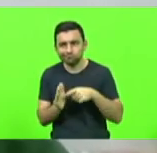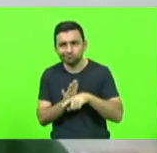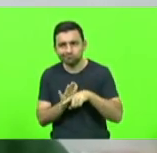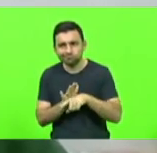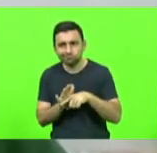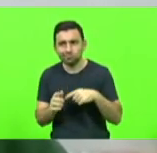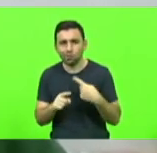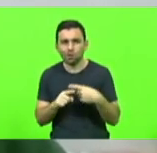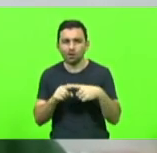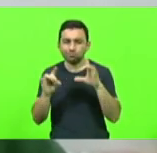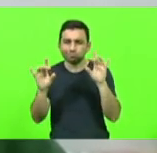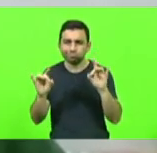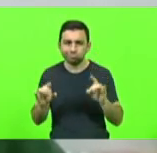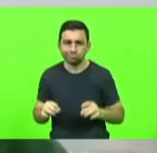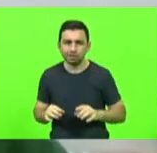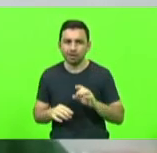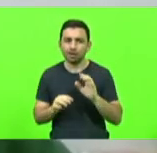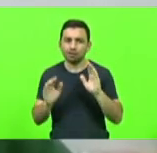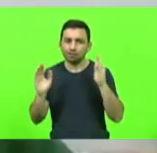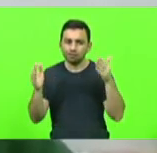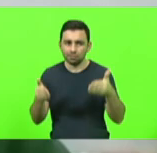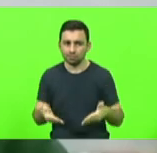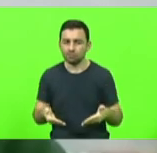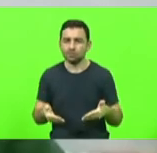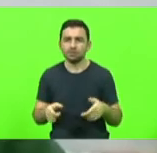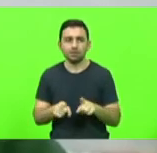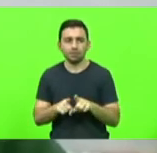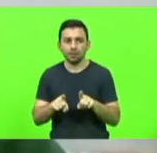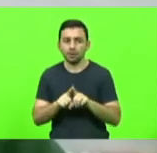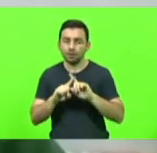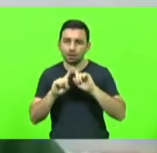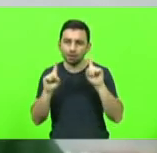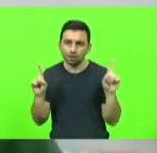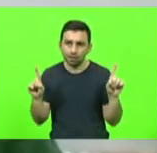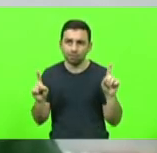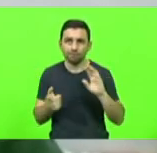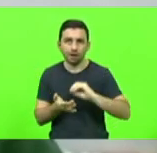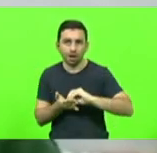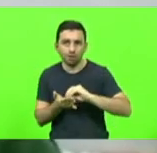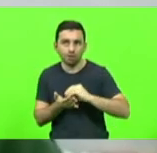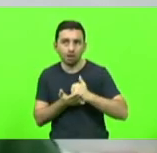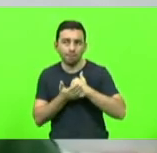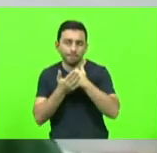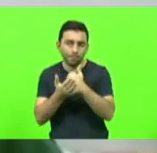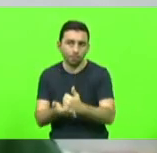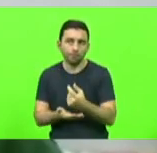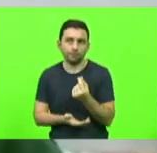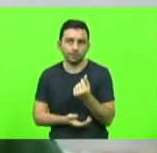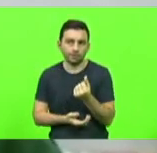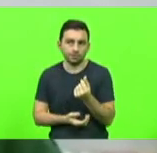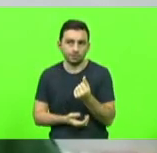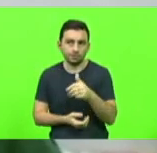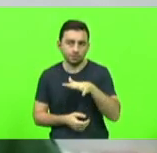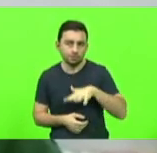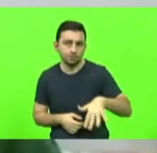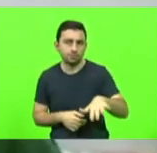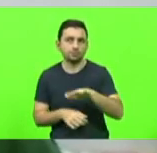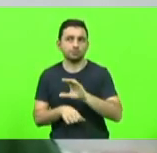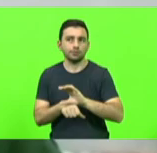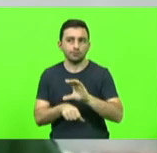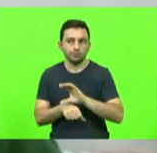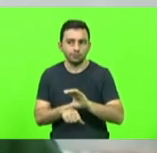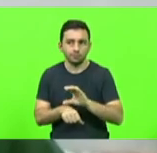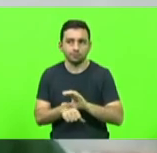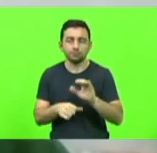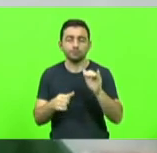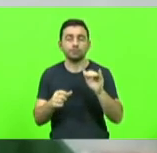de cada caso atendido, e reclamam, então, da falta de apoio financeiro também para essas capacitações e